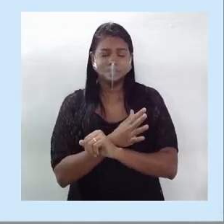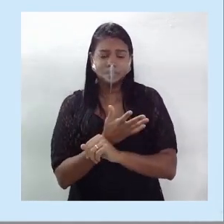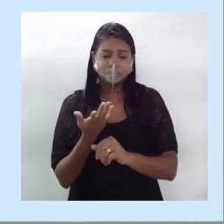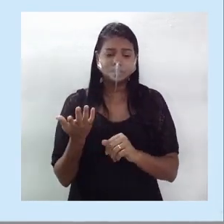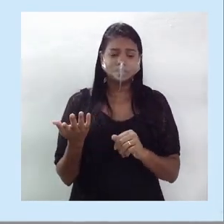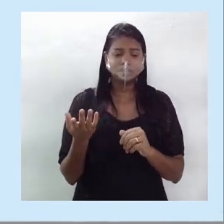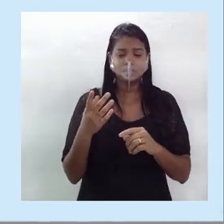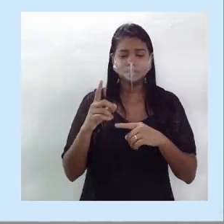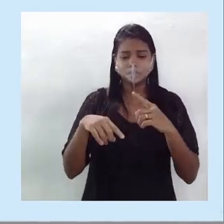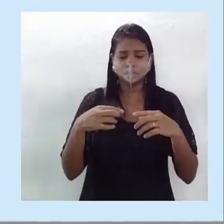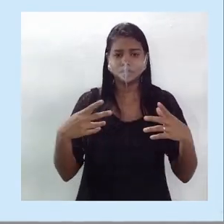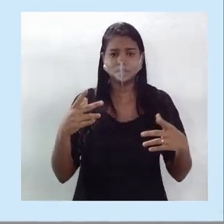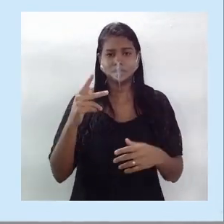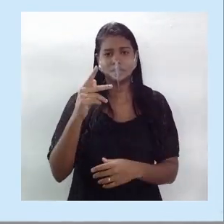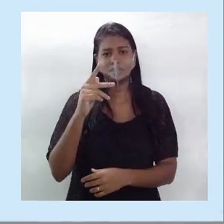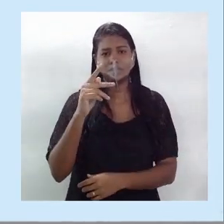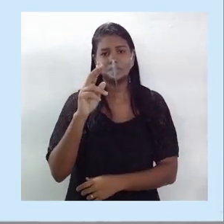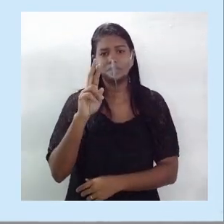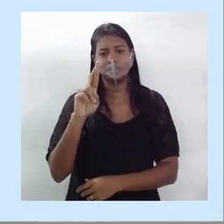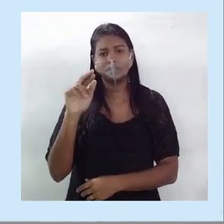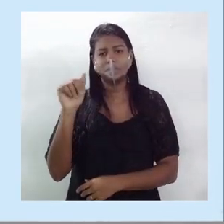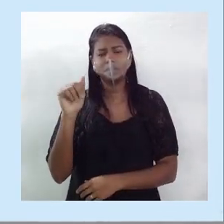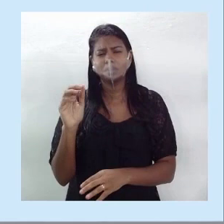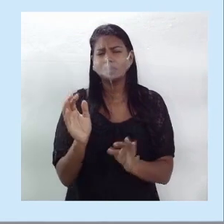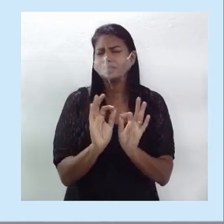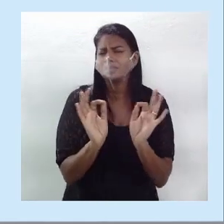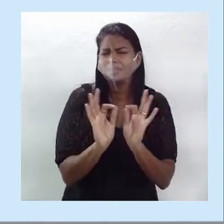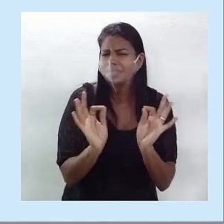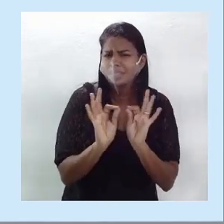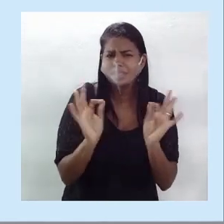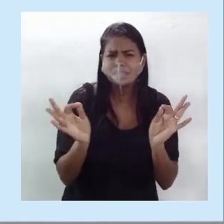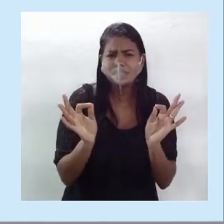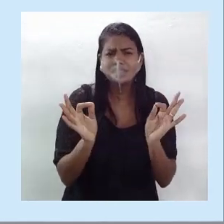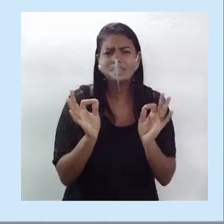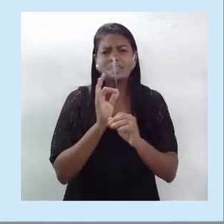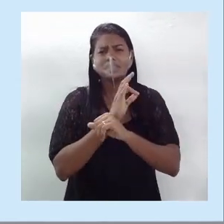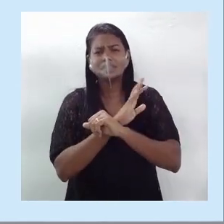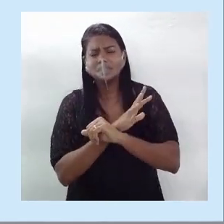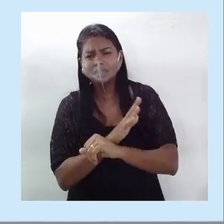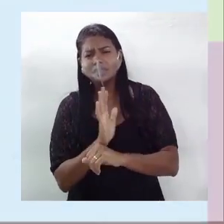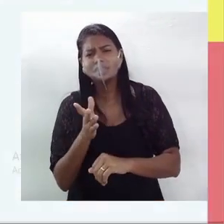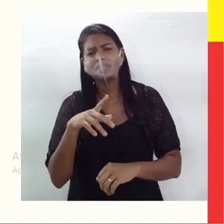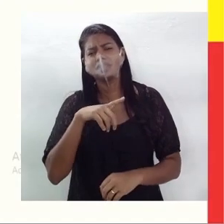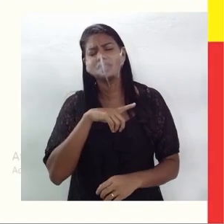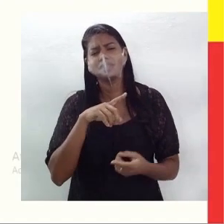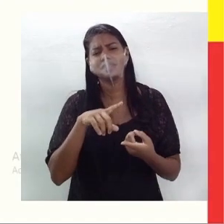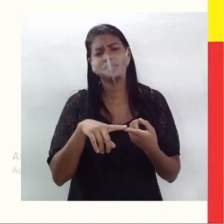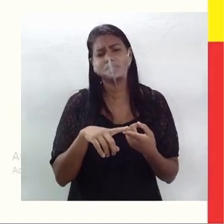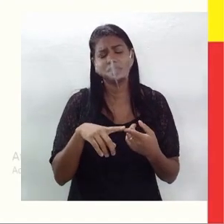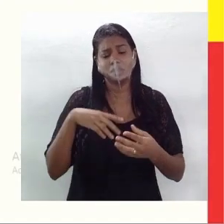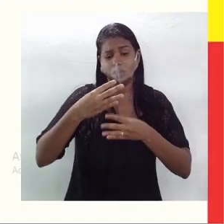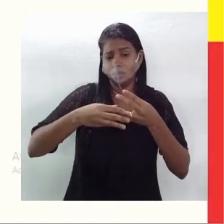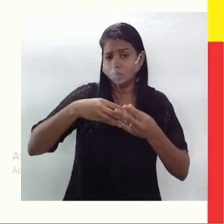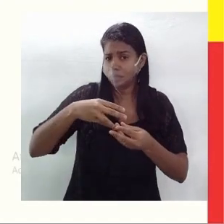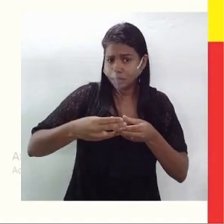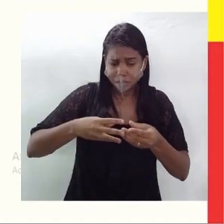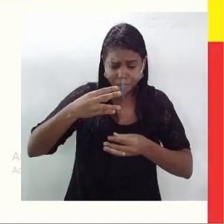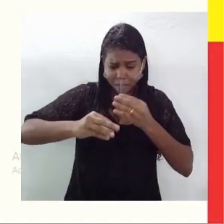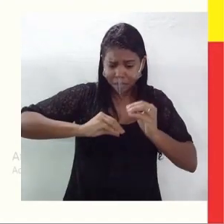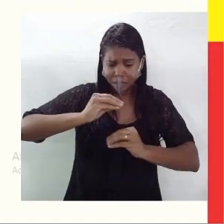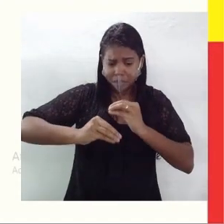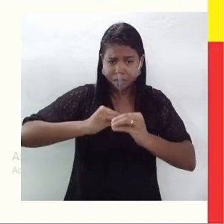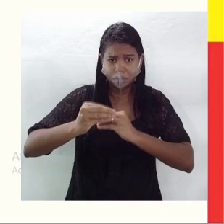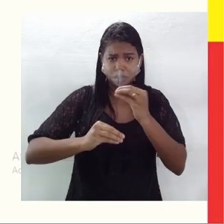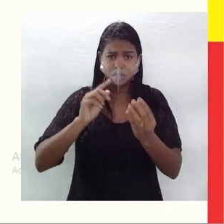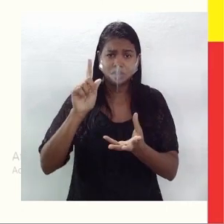substância pura e simples. Se fala do aço, a gente já tem ali uma mistura. E o